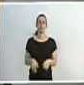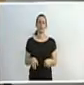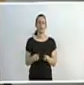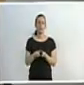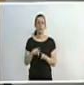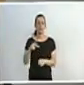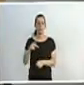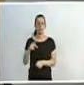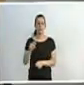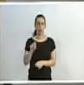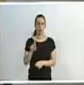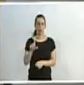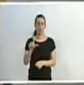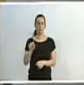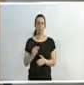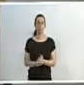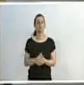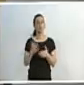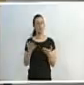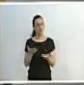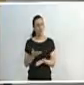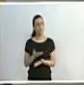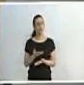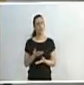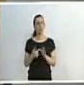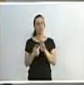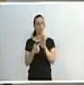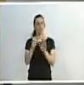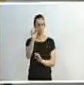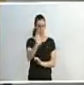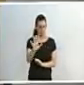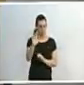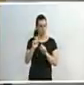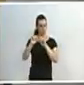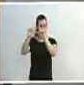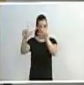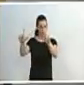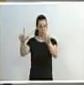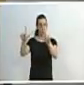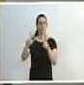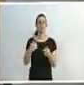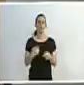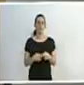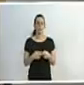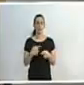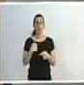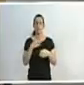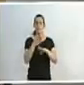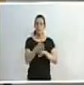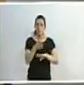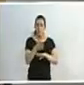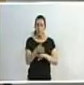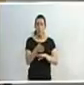esse apoio. Mas eu queria trazer aqui algumas imagens, senhores vereadores, até porque eu participei